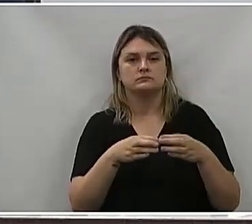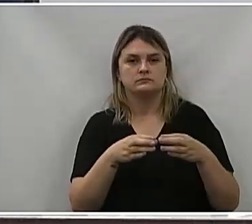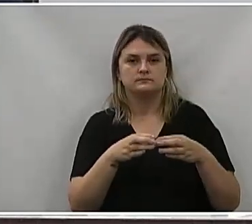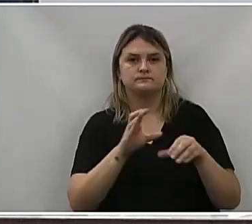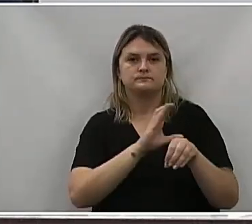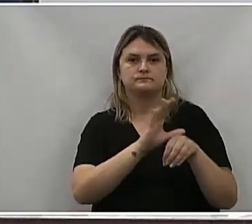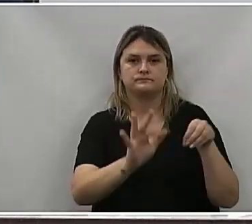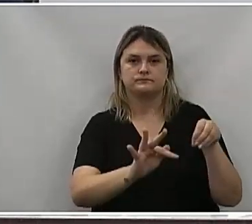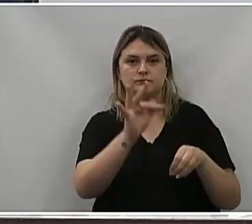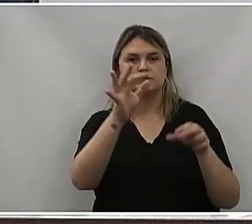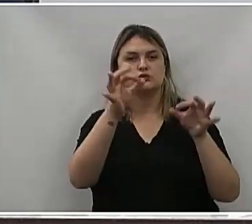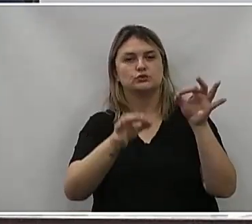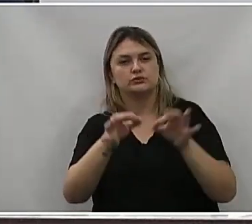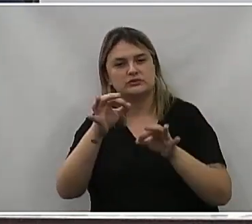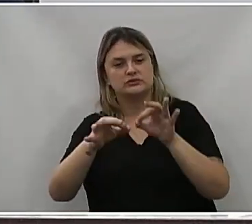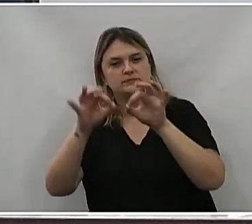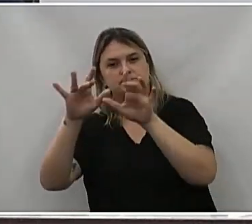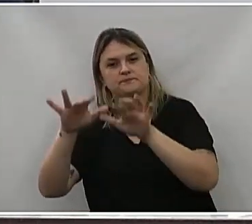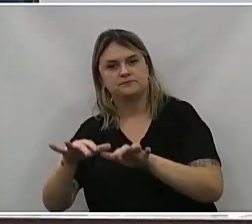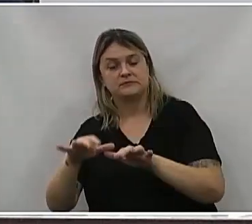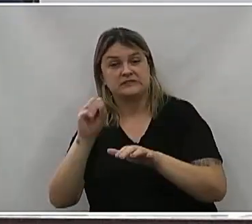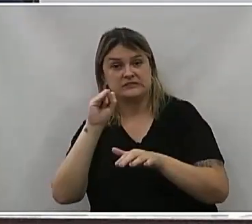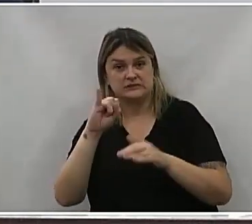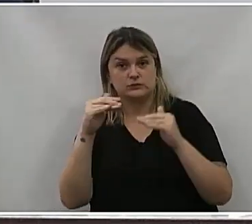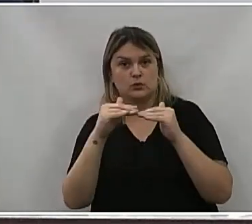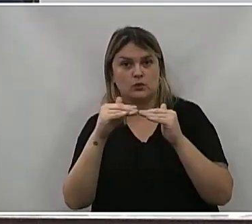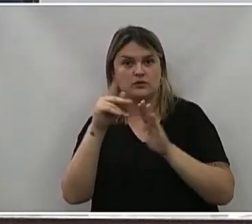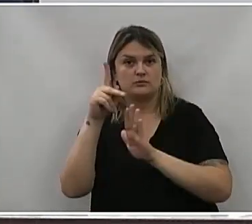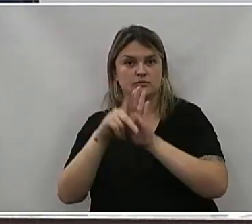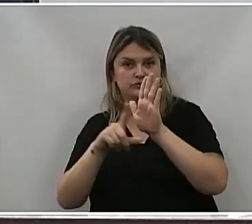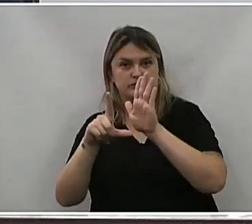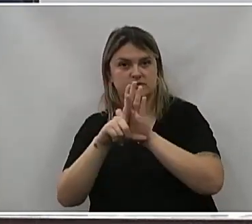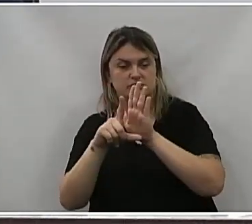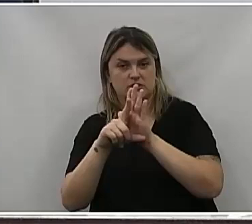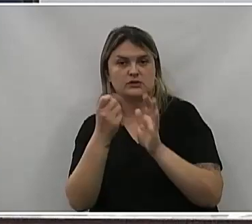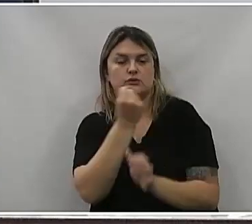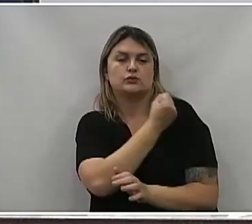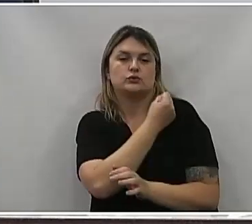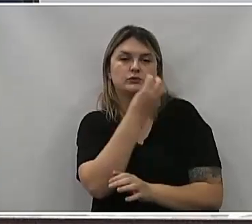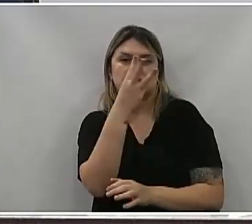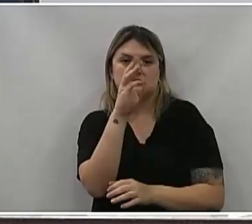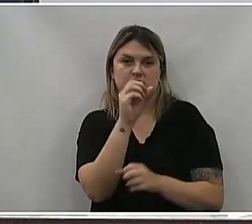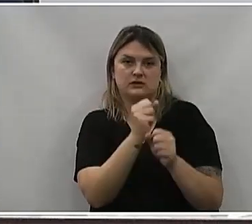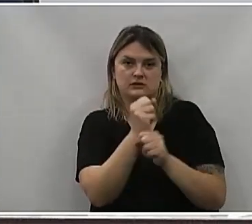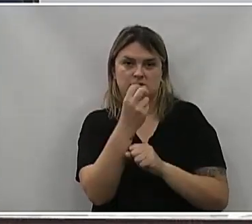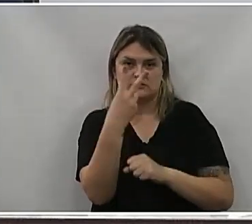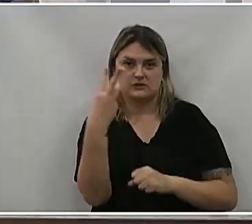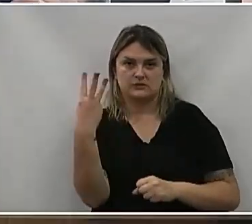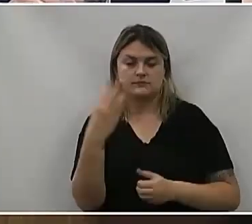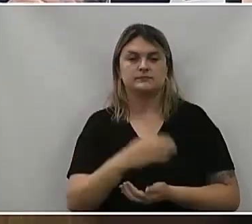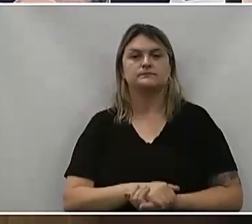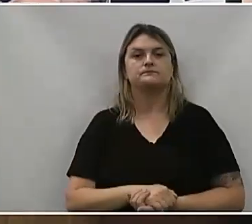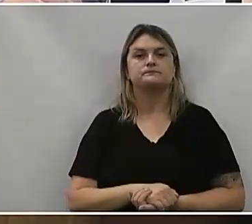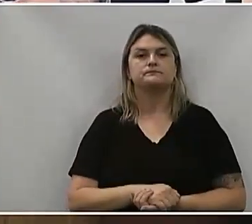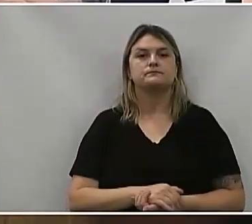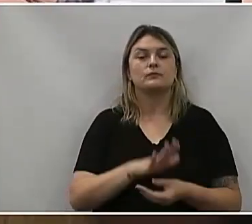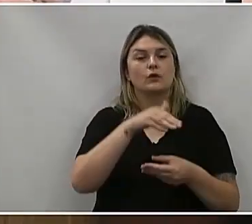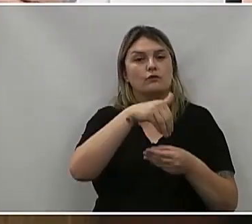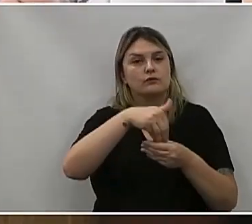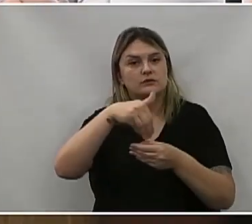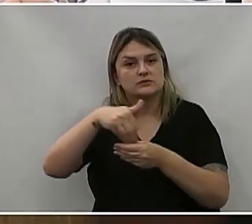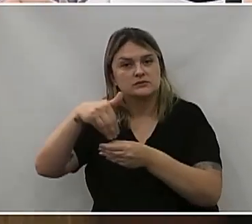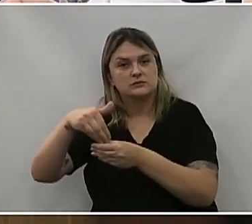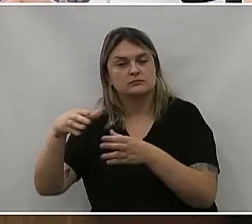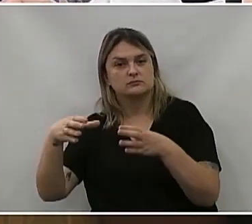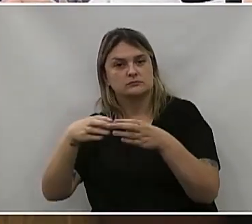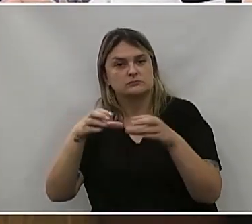de Constituição, Justiça e Redação final favorável ao projeto de lei ordinário número 30 de 2023. Votação do parecer